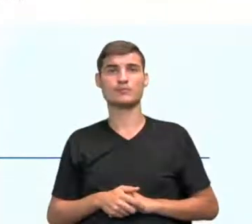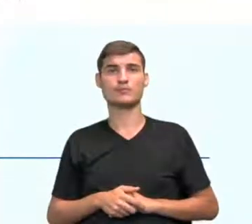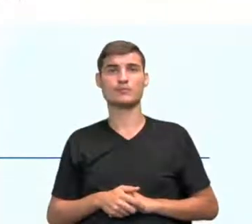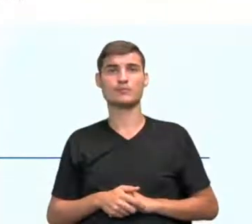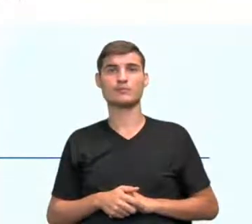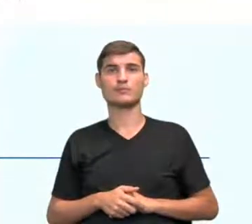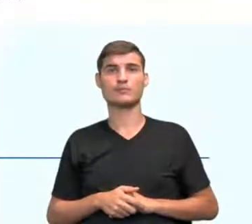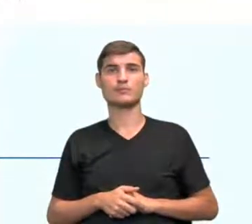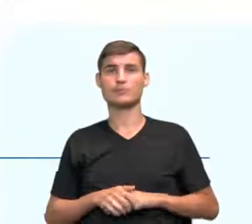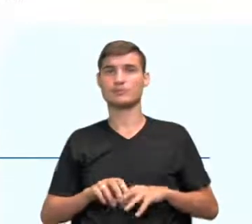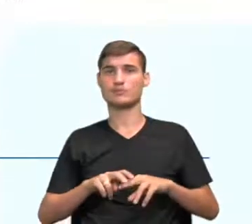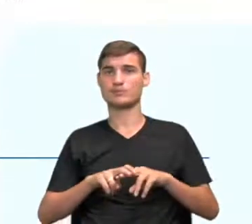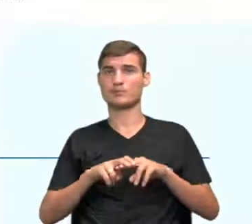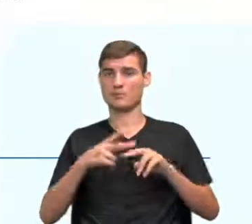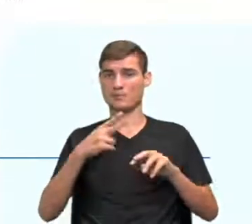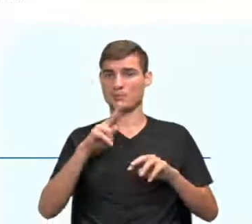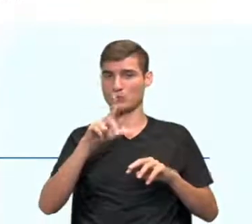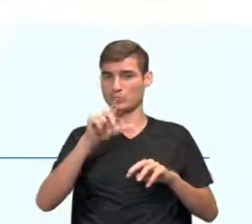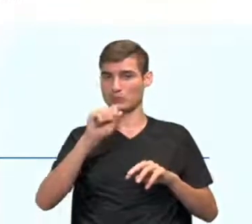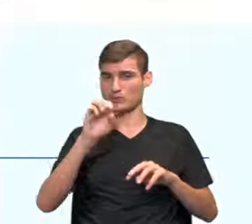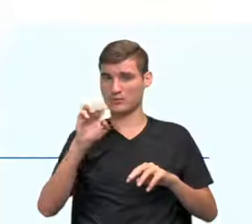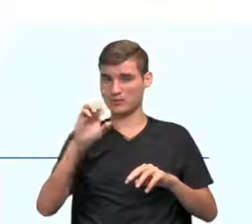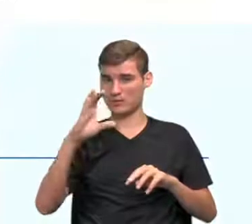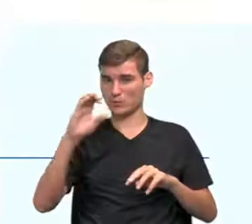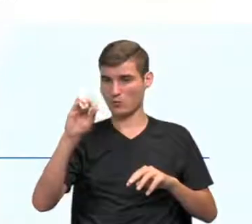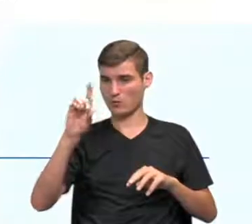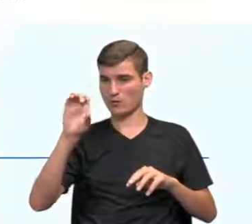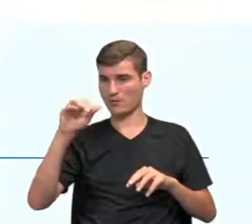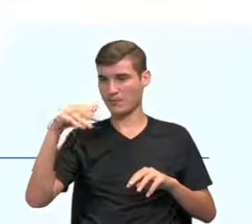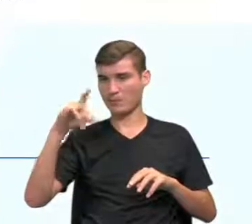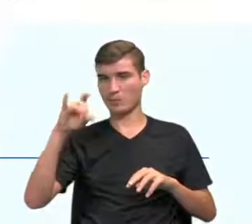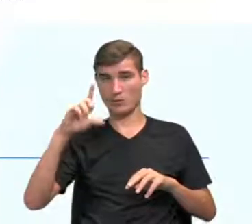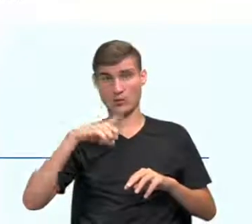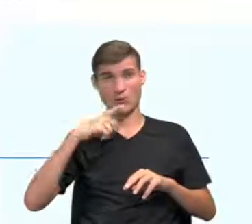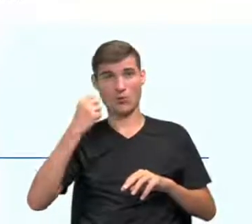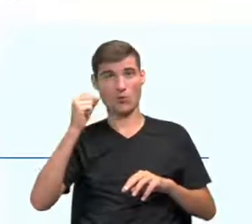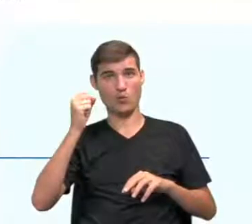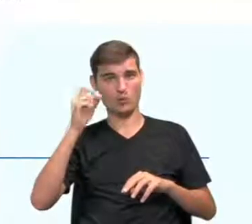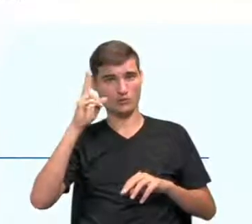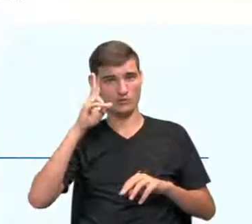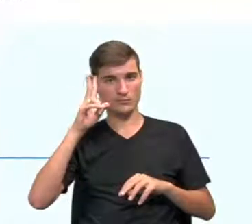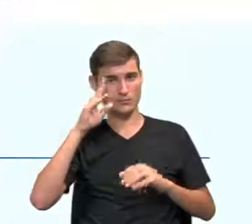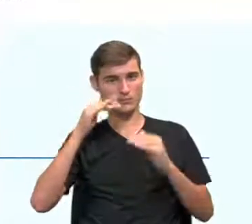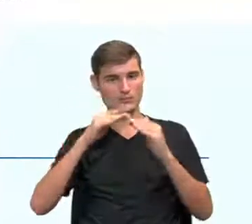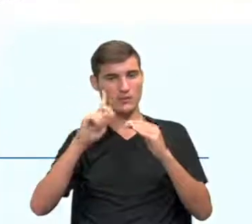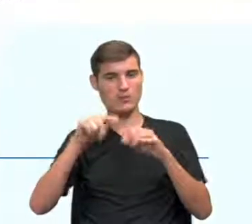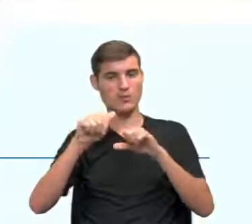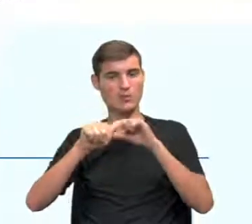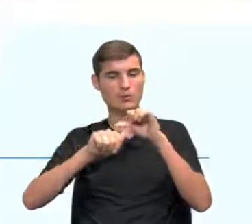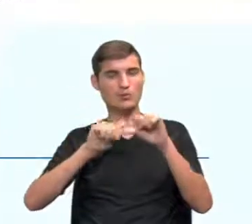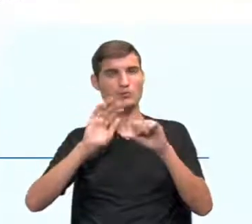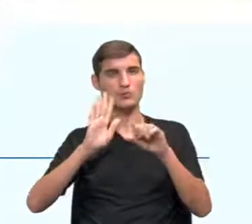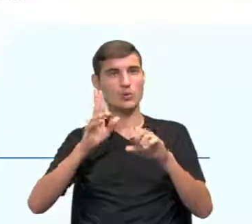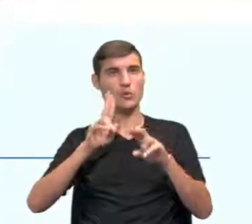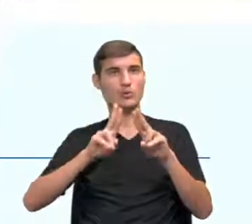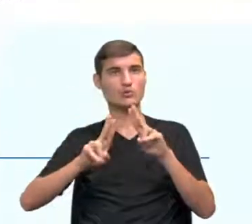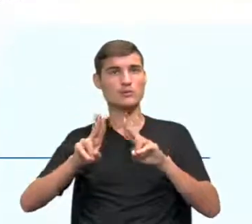Então, Pulse Code Modulation de 8 níveis. Essa é a modulação já